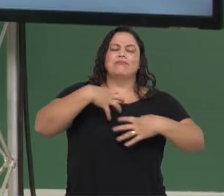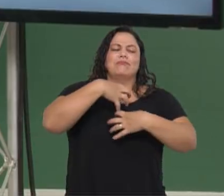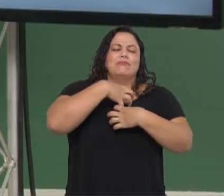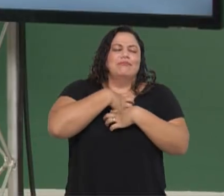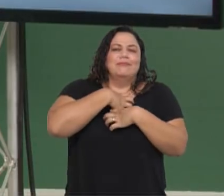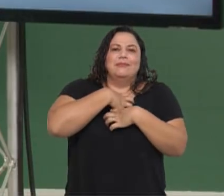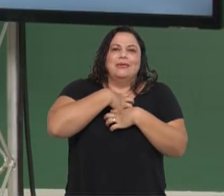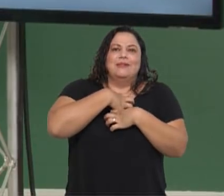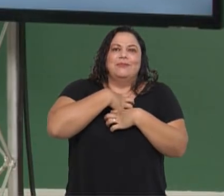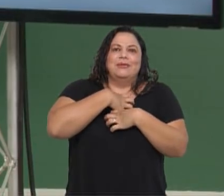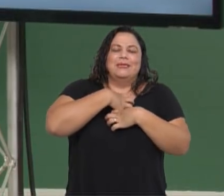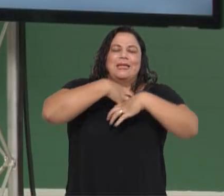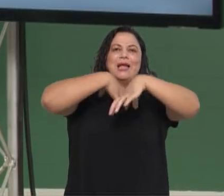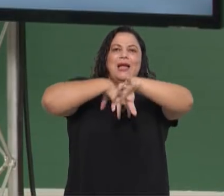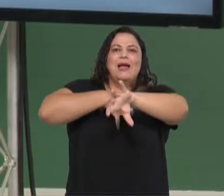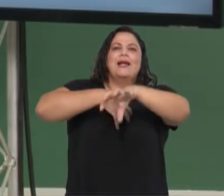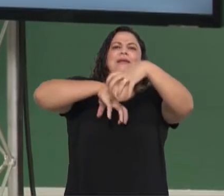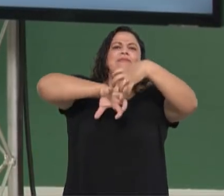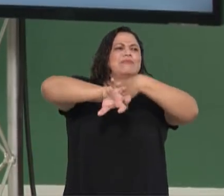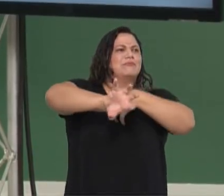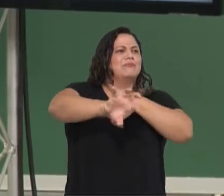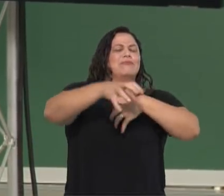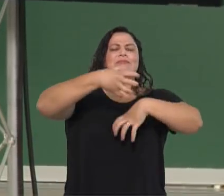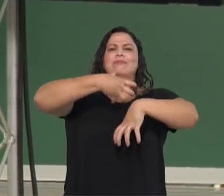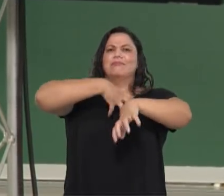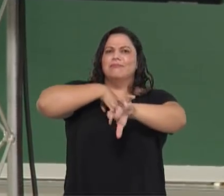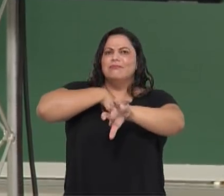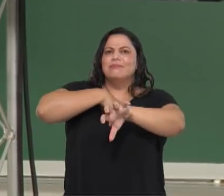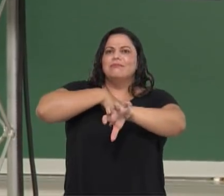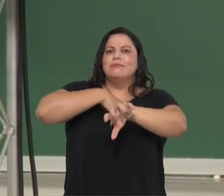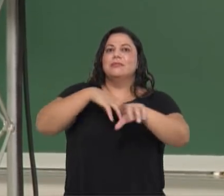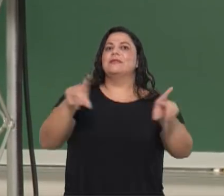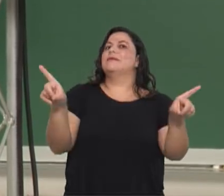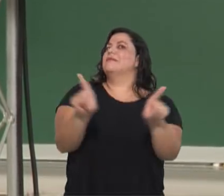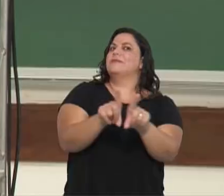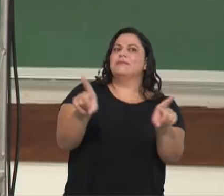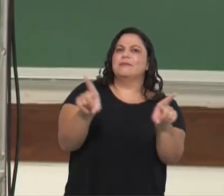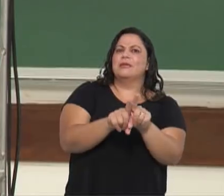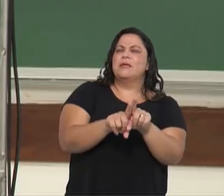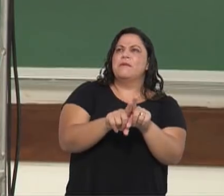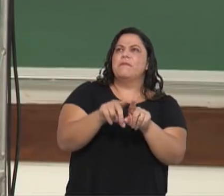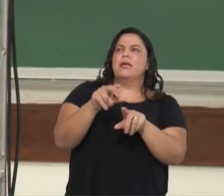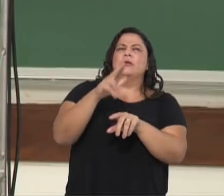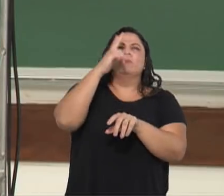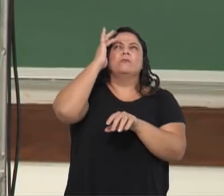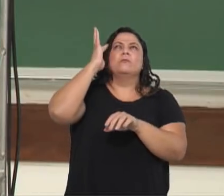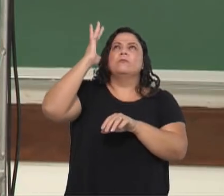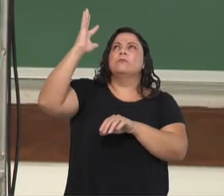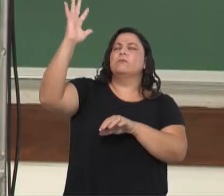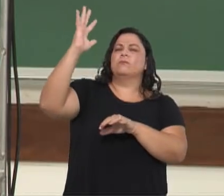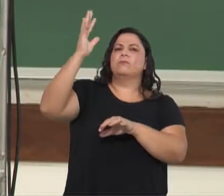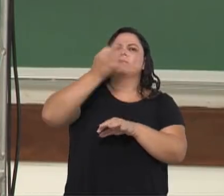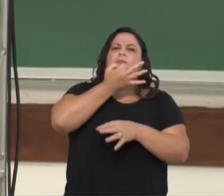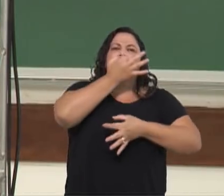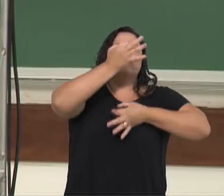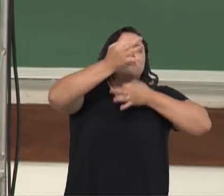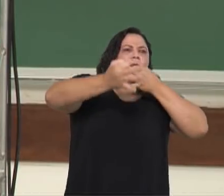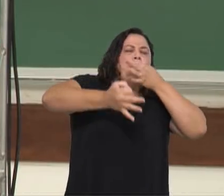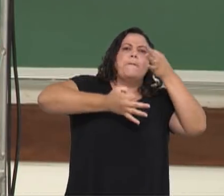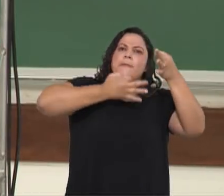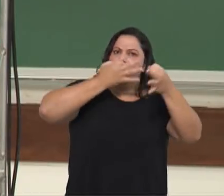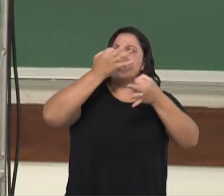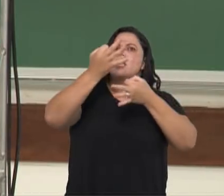sensibilizar com o outro, com a situação do outro e também de nos tornarmos críticos suficiente